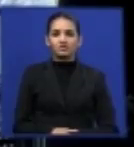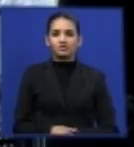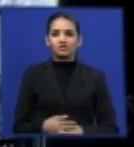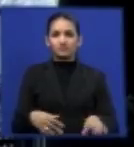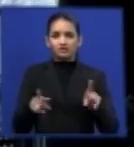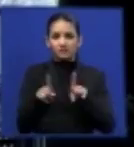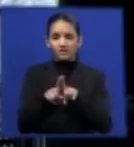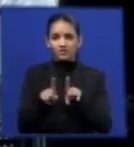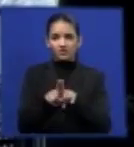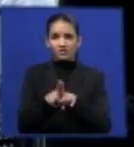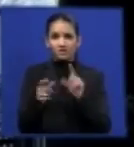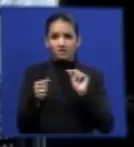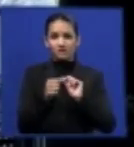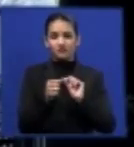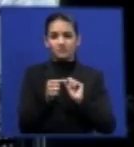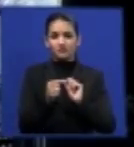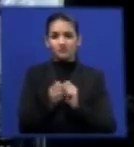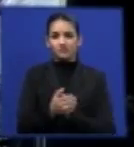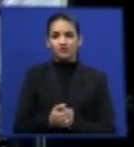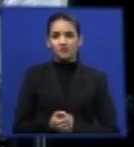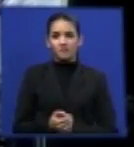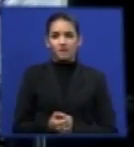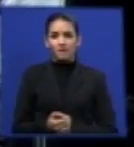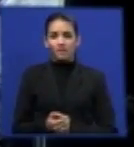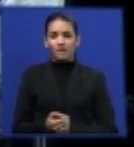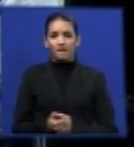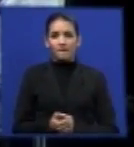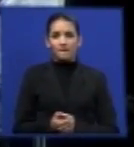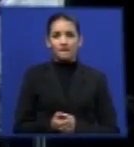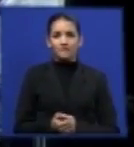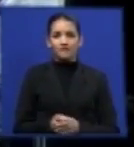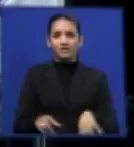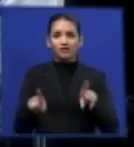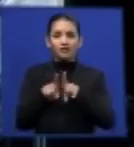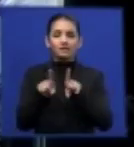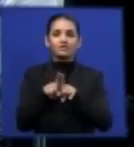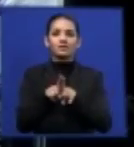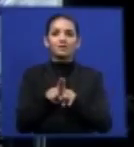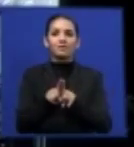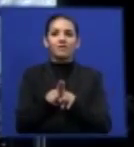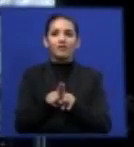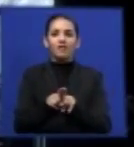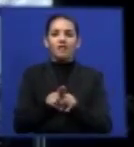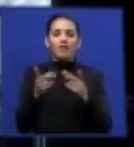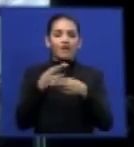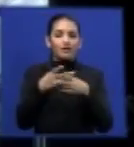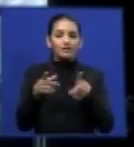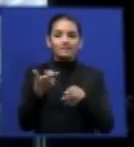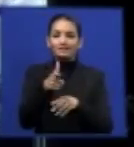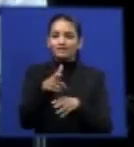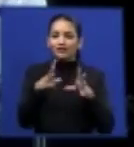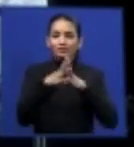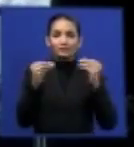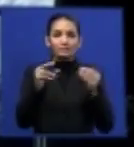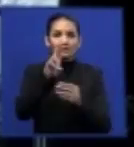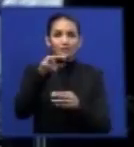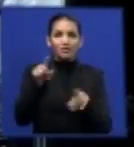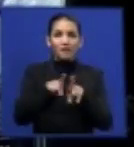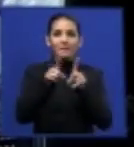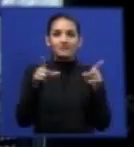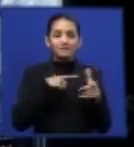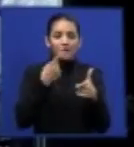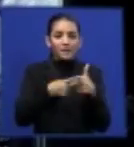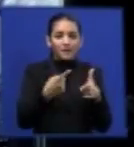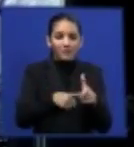por cima gera um rejeito que não é biodegradável e contamina o solo o